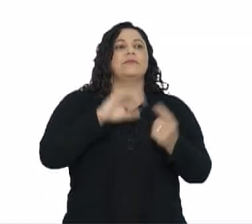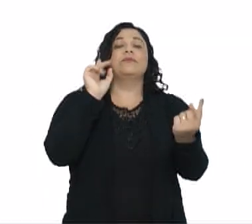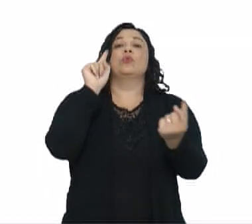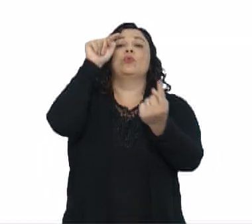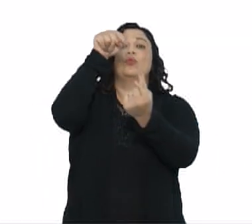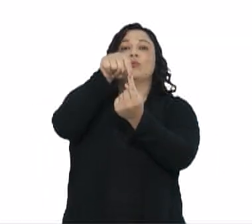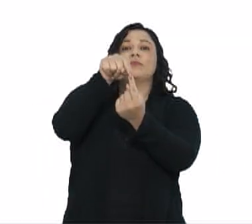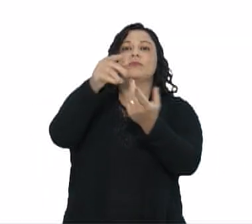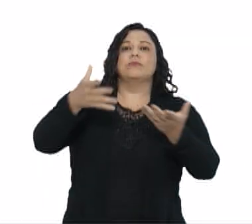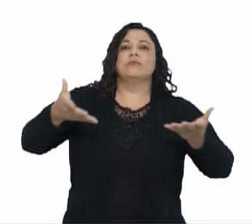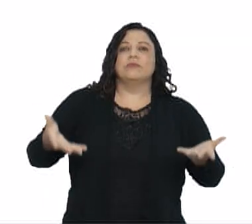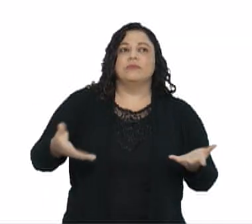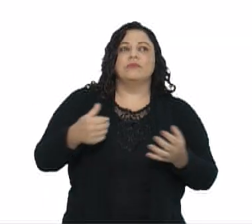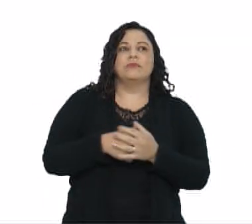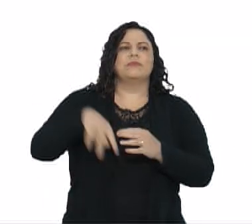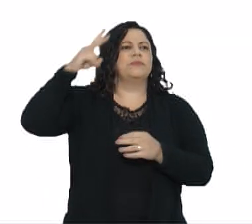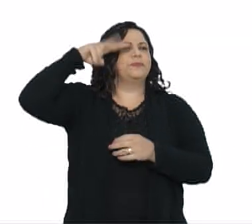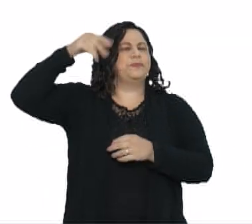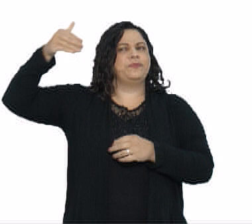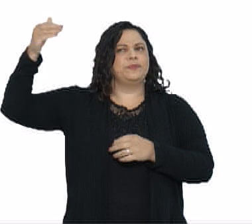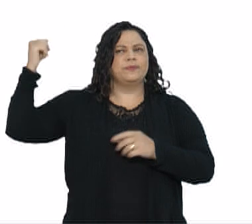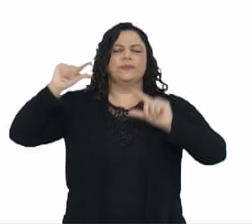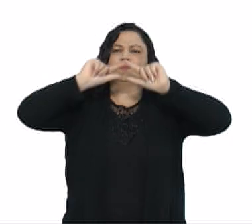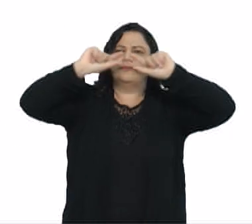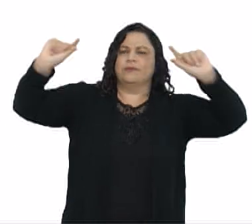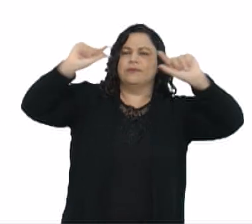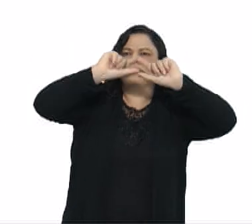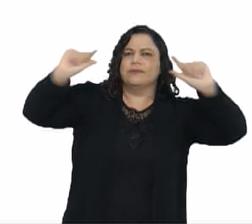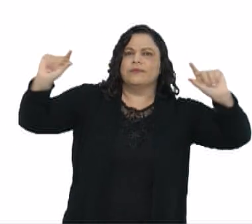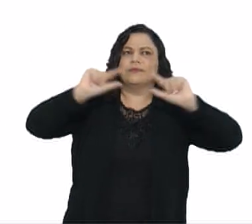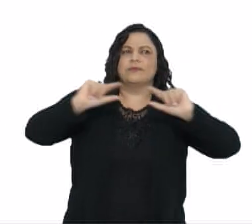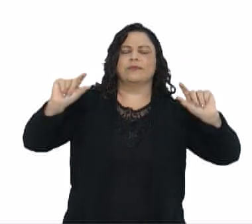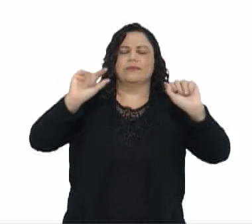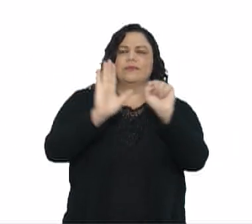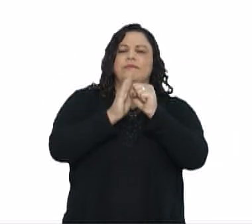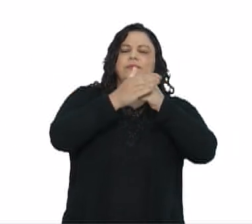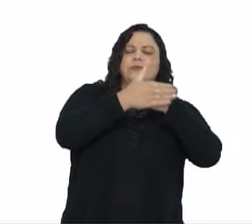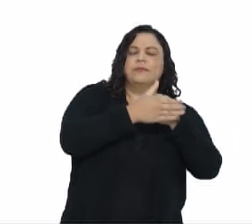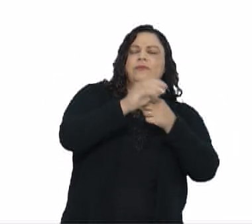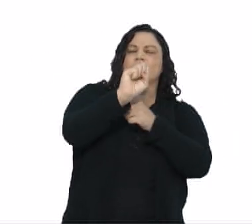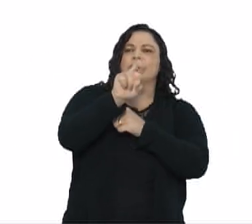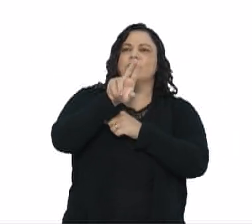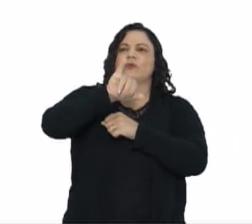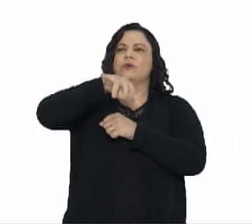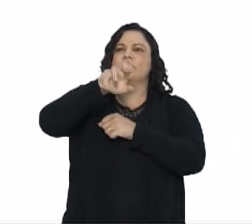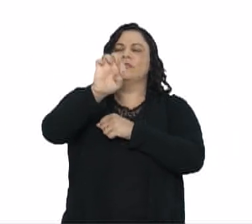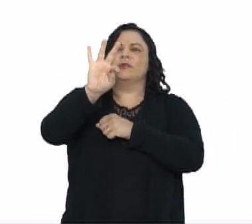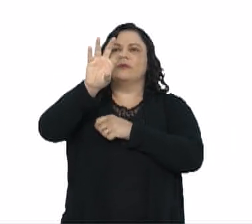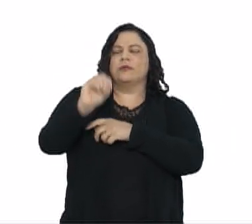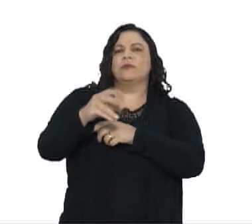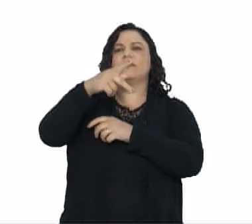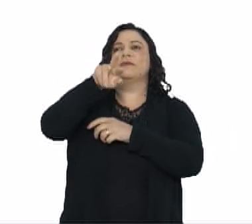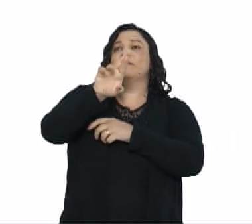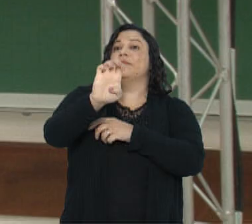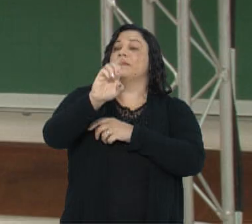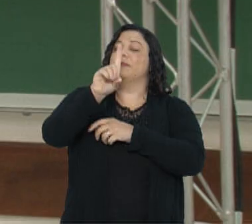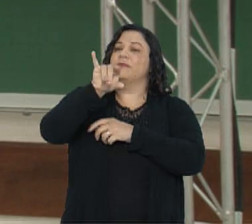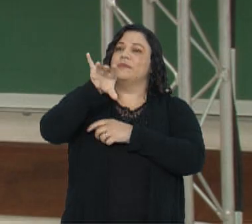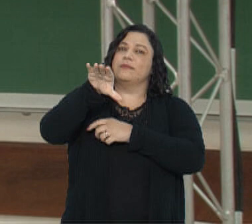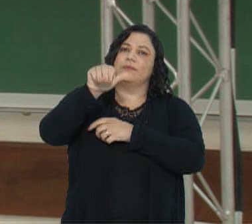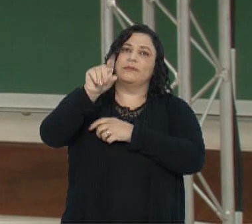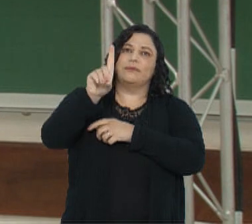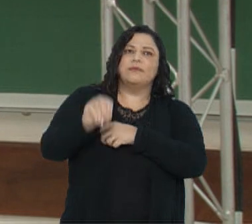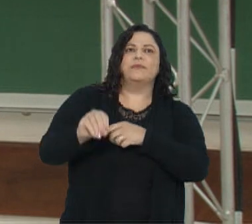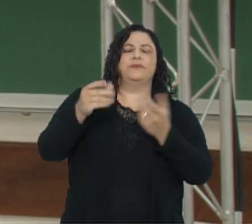Objetivo: revisar os termos da oração, sujeito e predicado, bem como sua classificação. Então vamos entrar aí